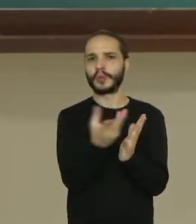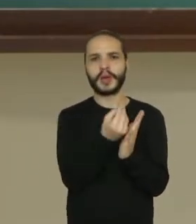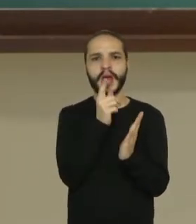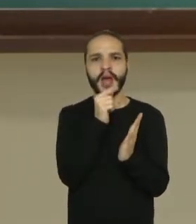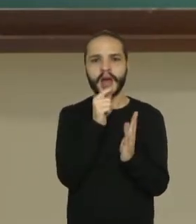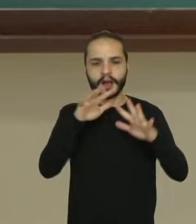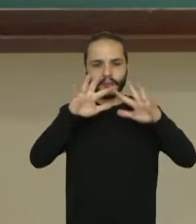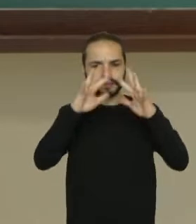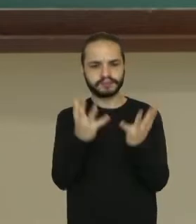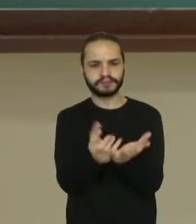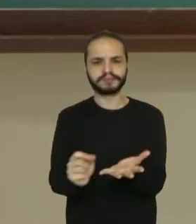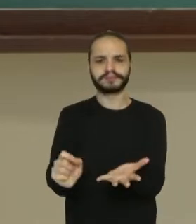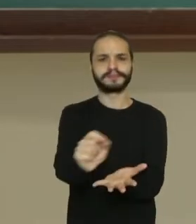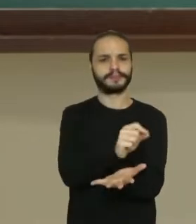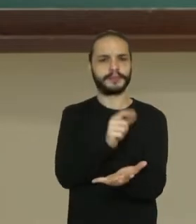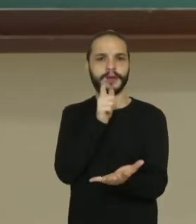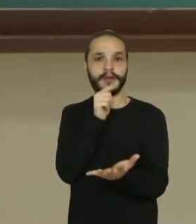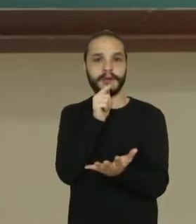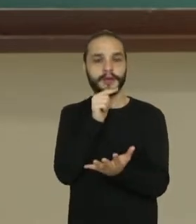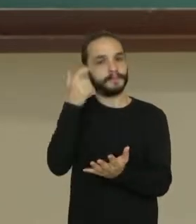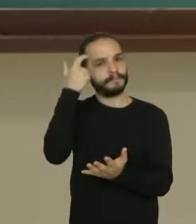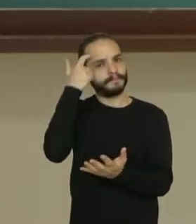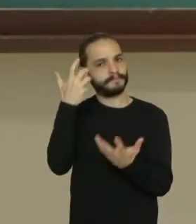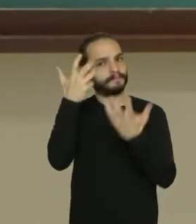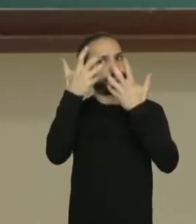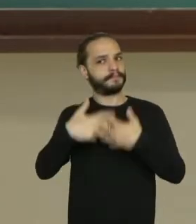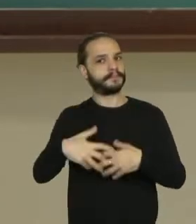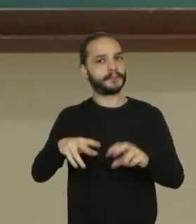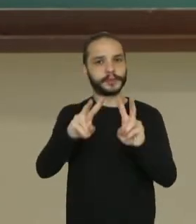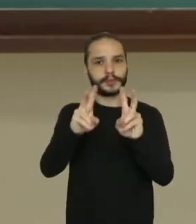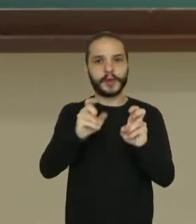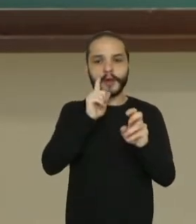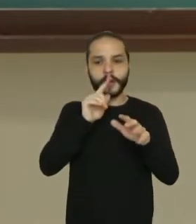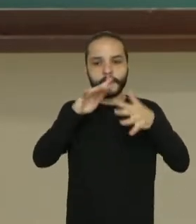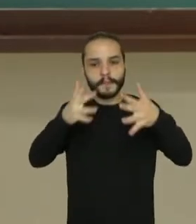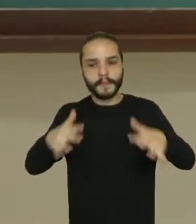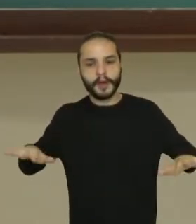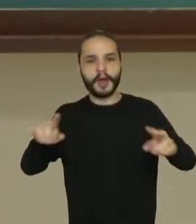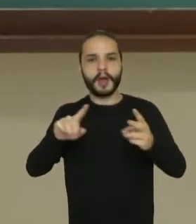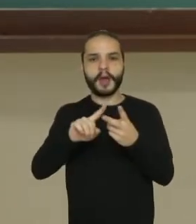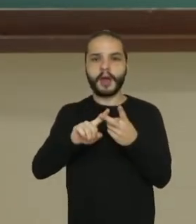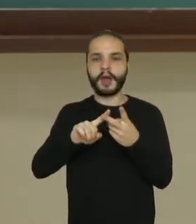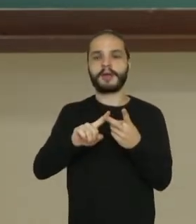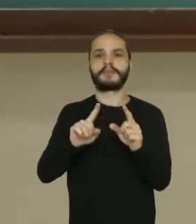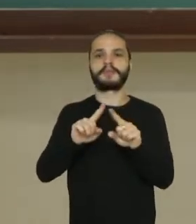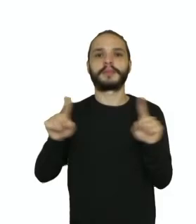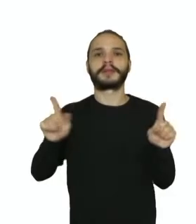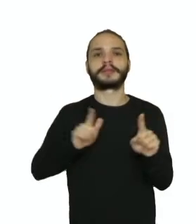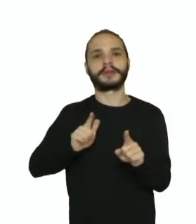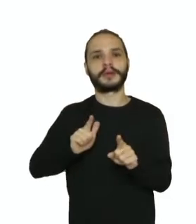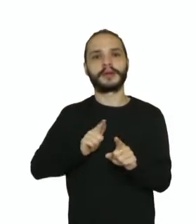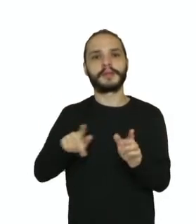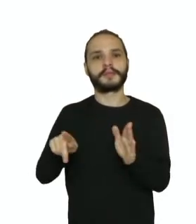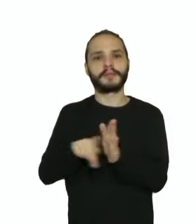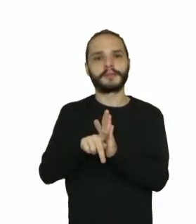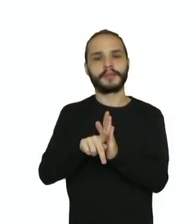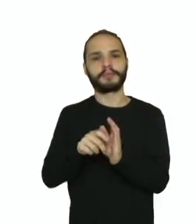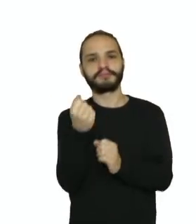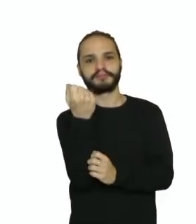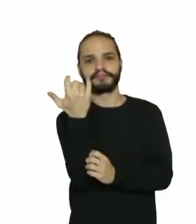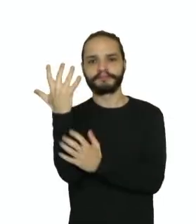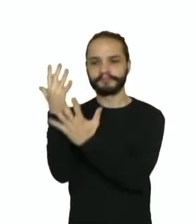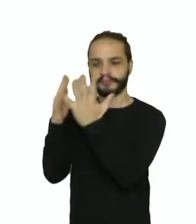planeta. Geralmente, quando a gente pensa em hidrosfera, a gente vai pensar no mar e no oceano. Mas existe, por exemplo, a área de restinga, os